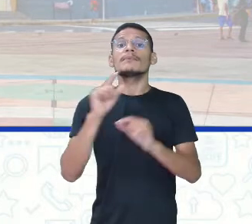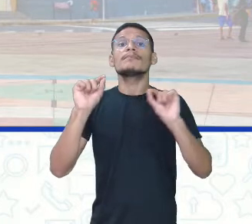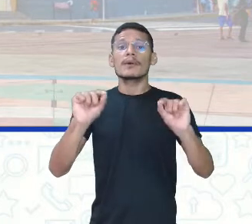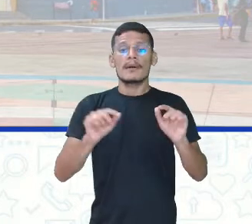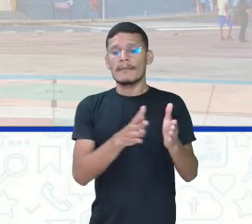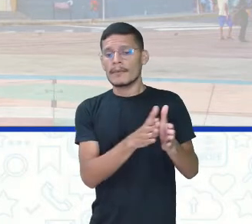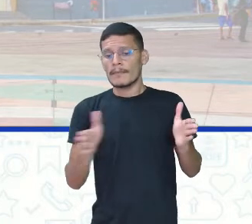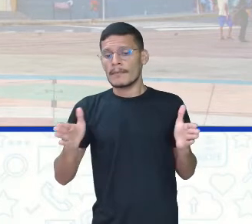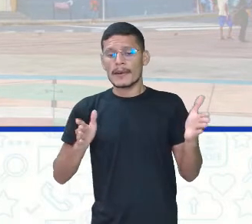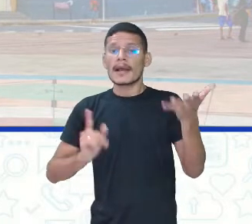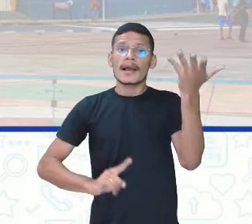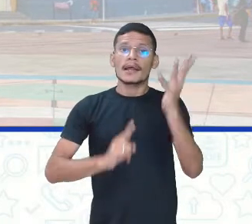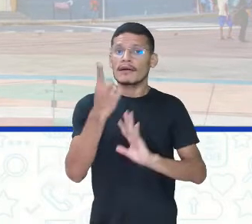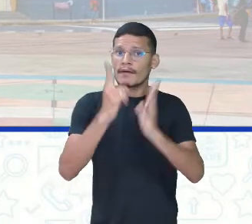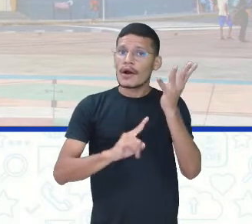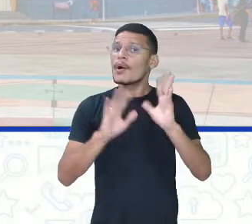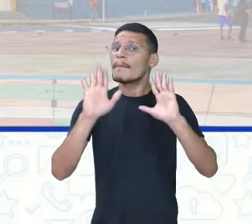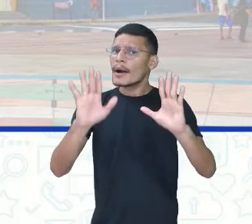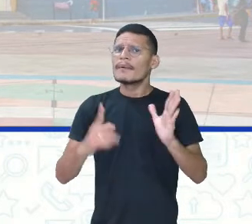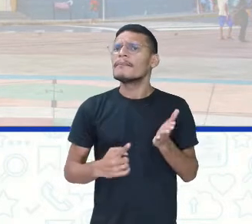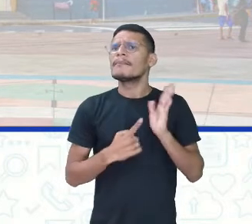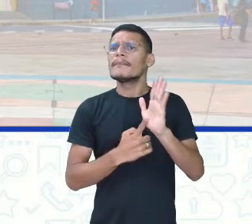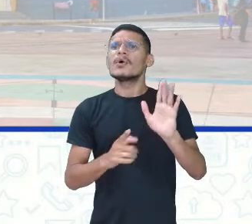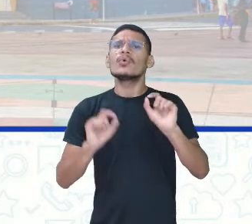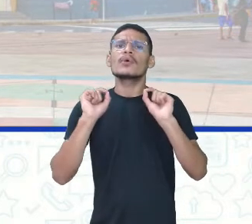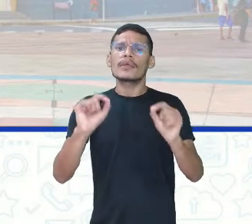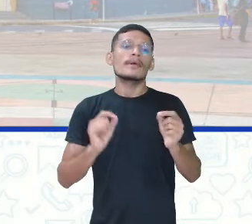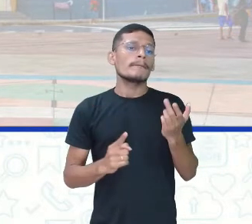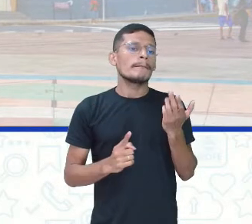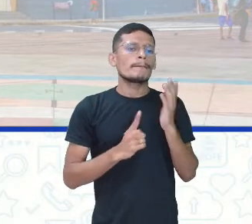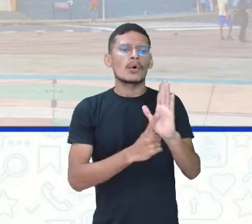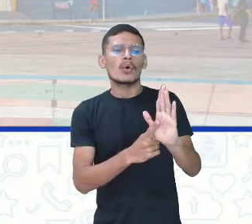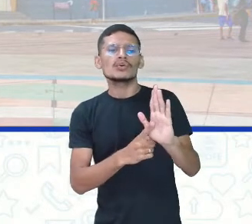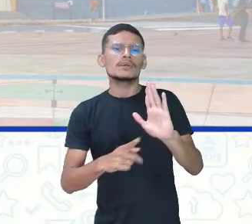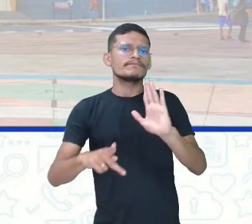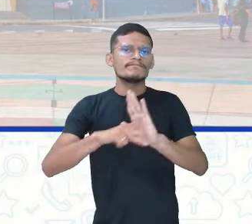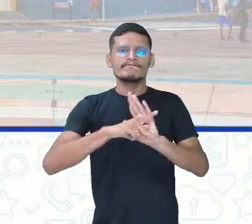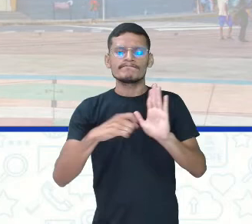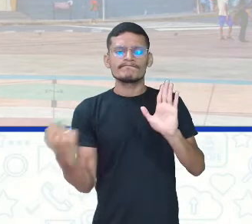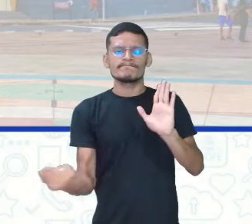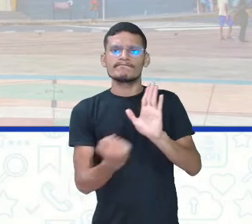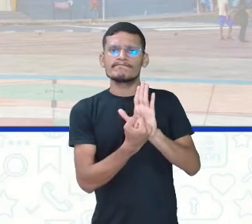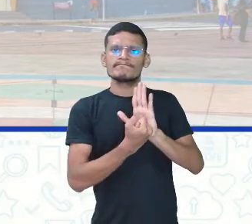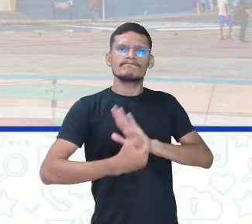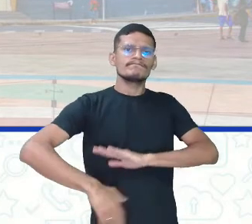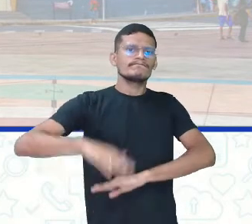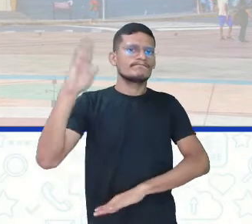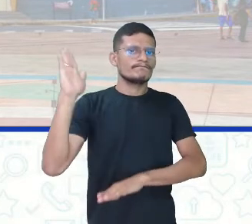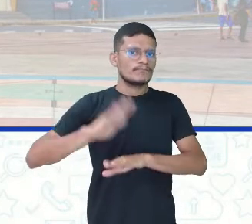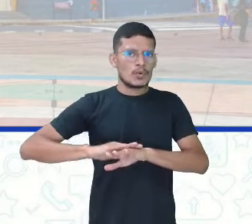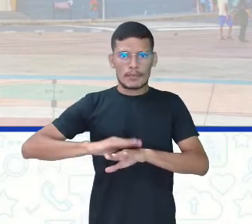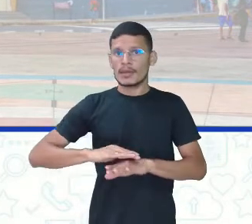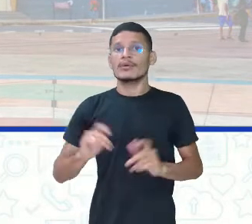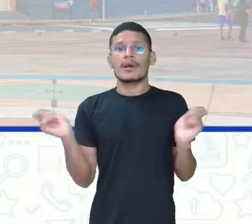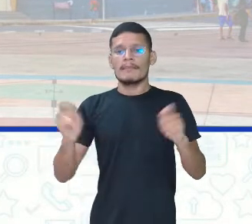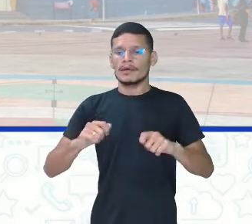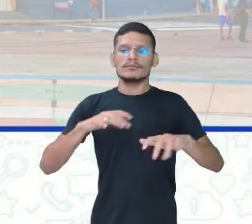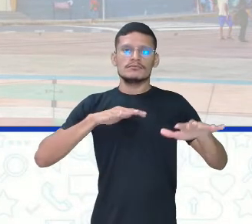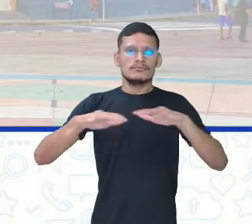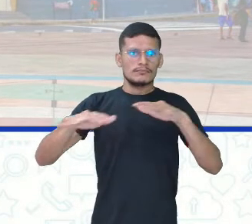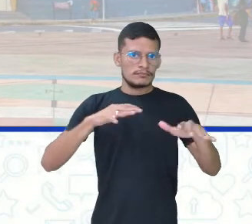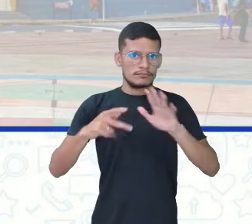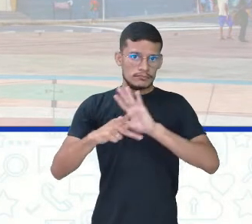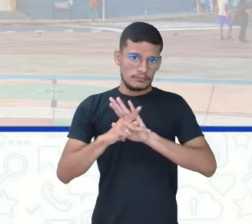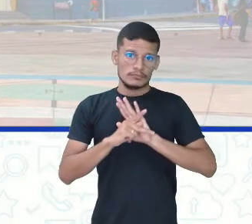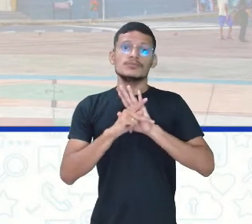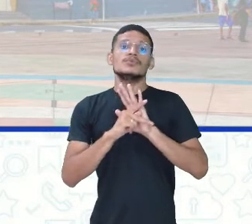Carnaval, mas que sintetiza, né, que é o ápice, é um grande momento dessas manifestações culturais negras